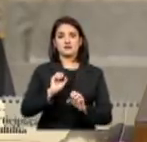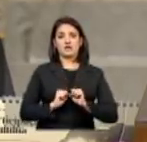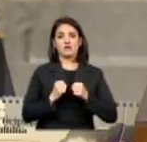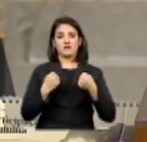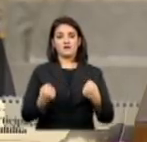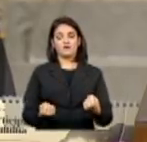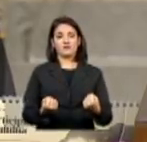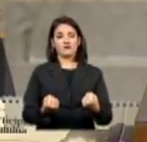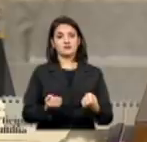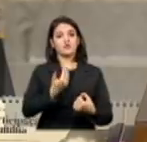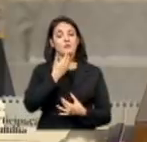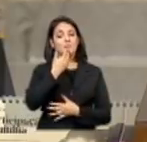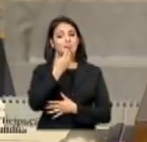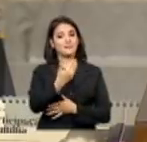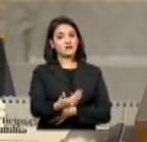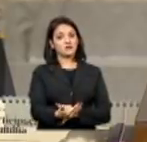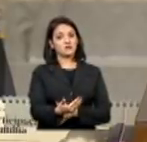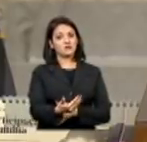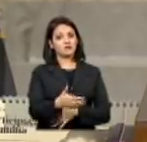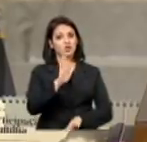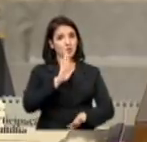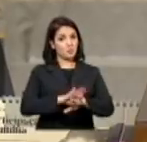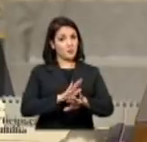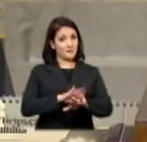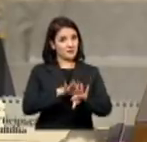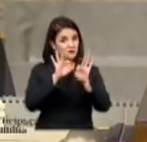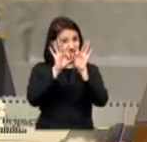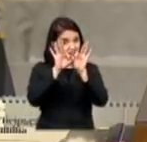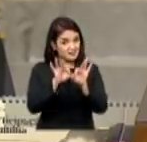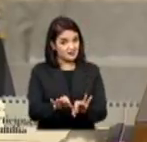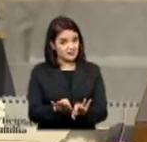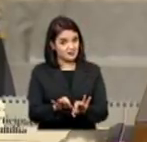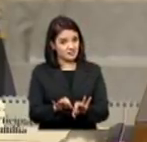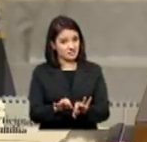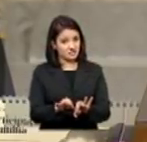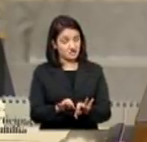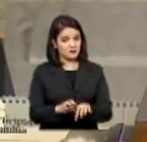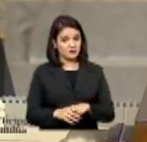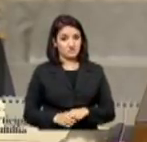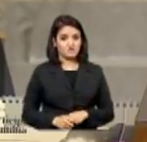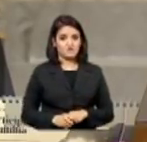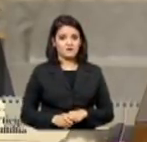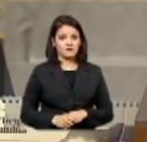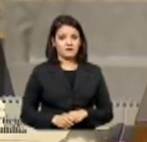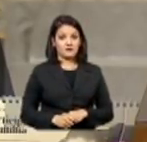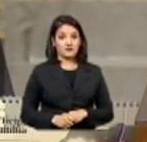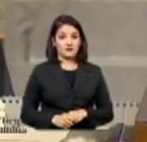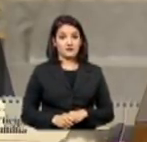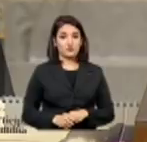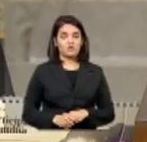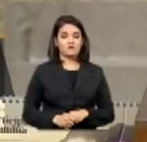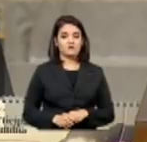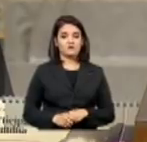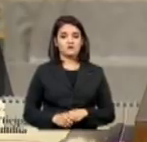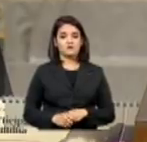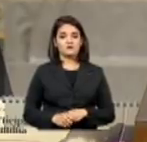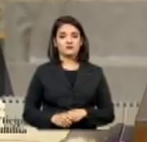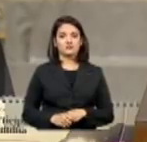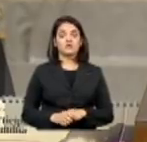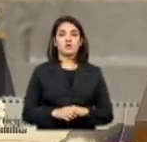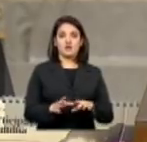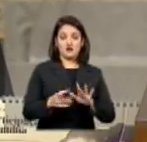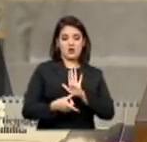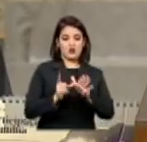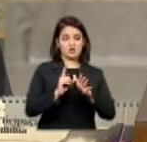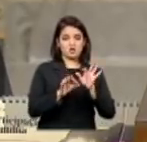tal ponto no momento oportuno ainda ou seja ainda perante o juiz judô de primeiro grau caso